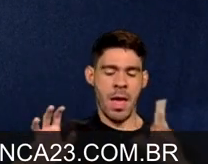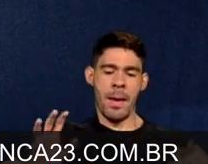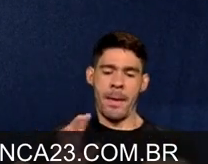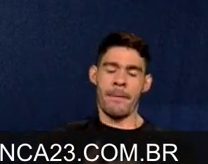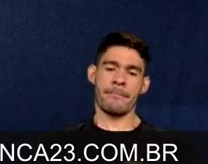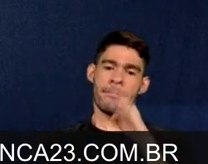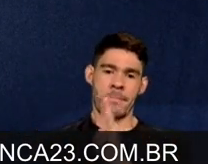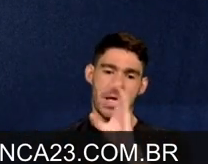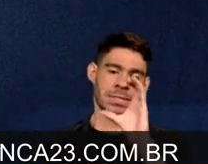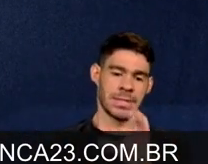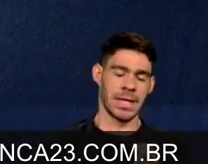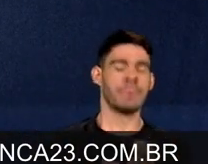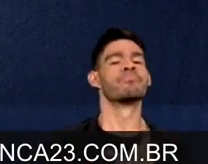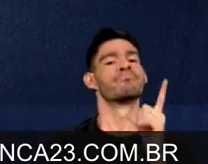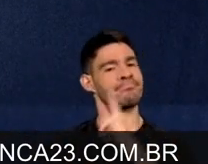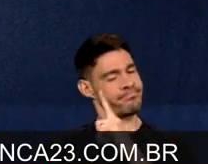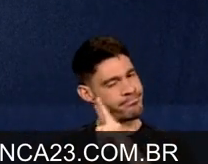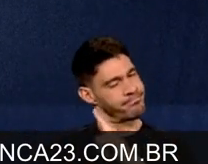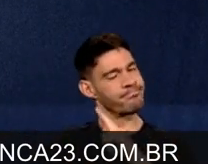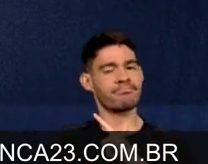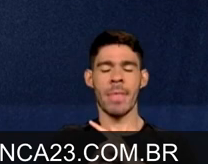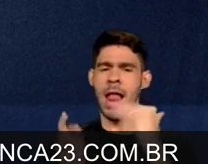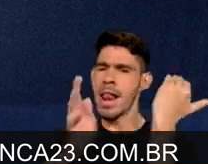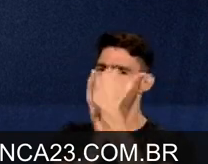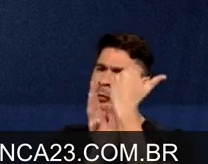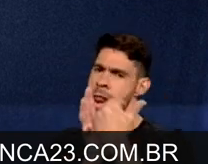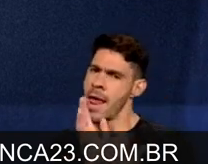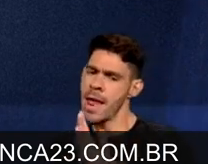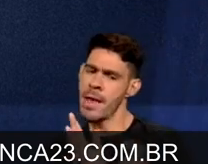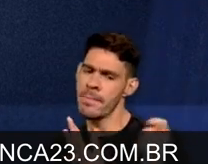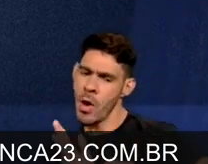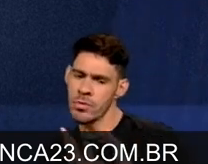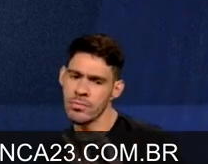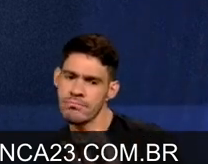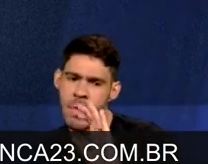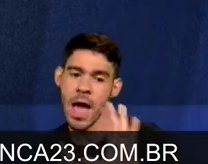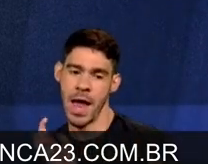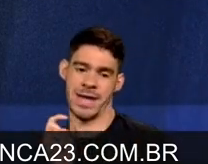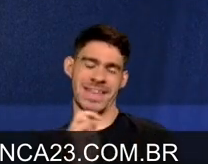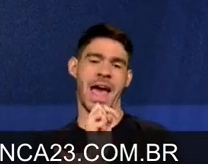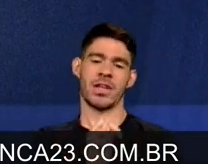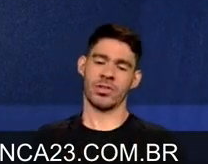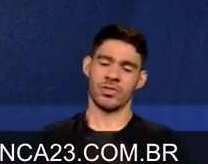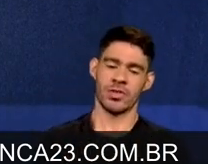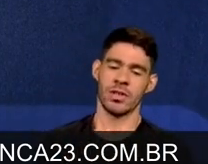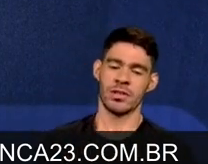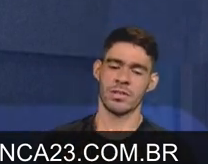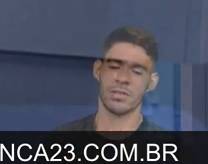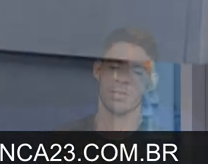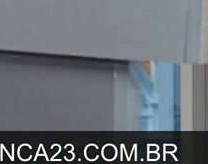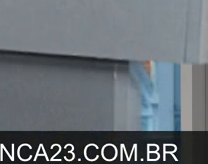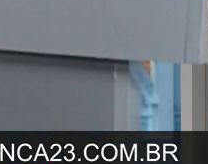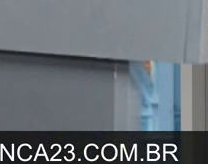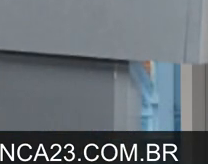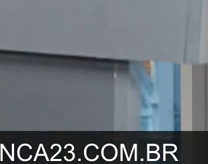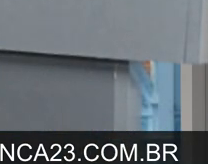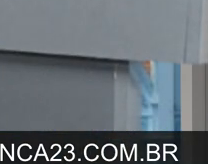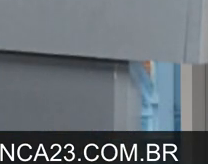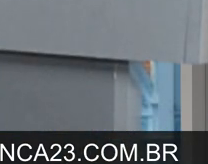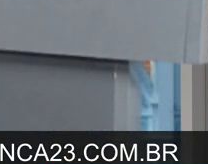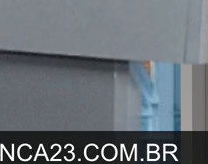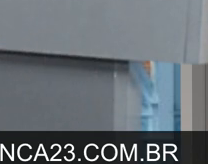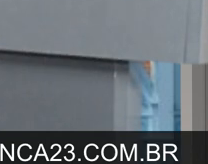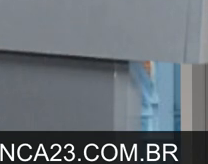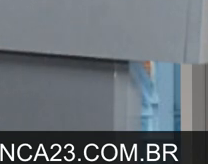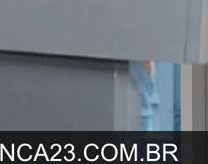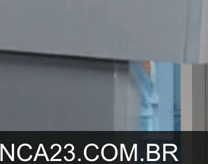Central e ali você terá um grande portfólio de investimentos com toda a garantia que o mercado financeiro oferece. Não